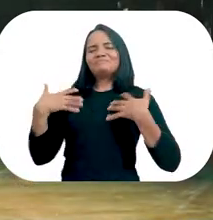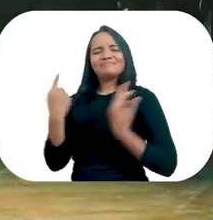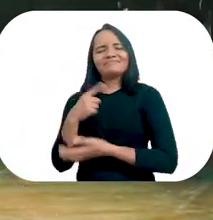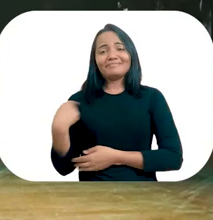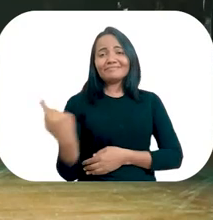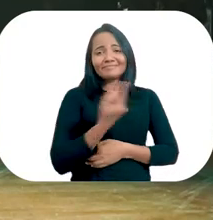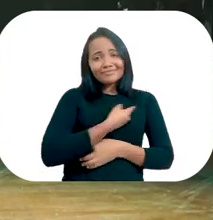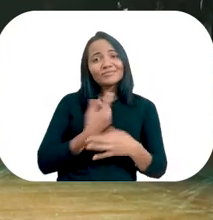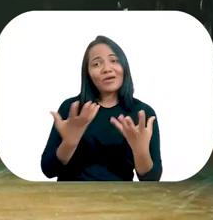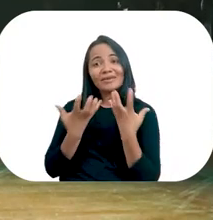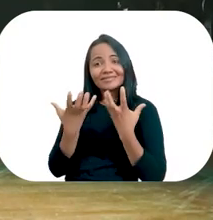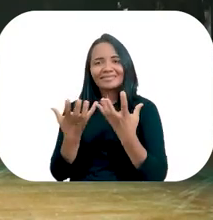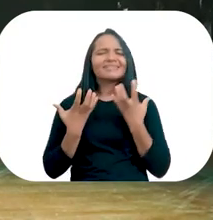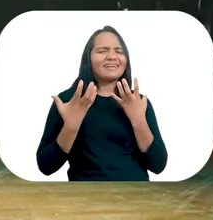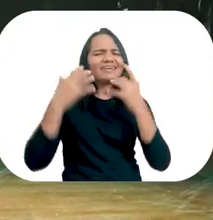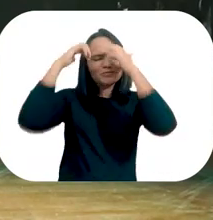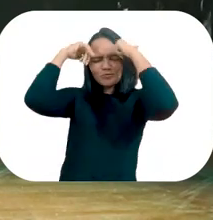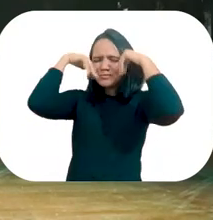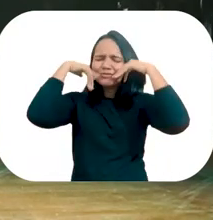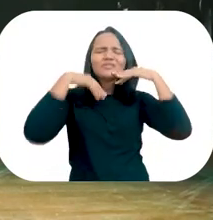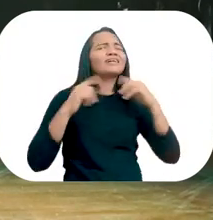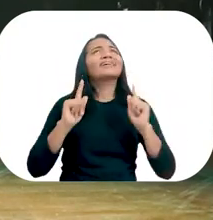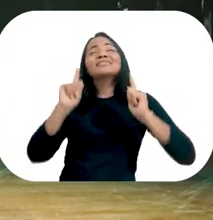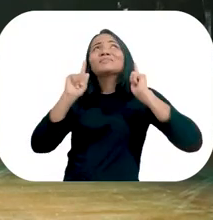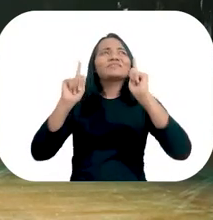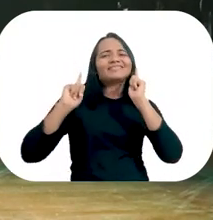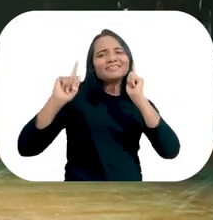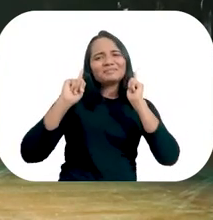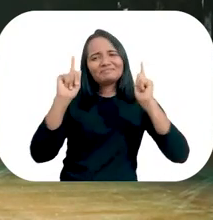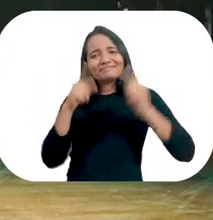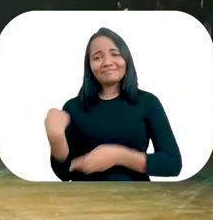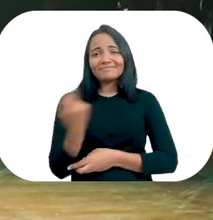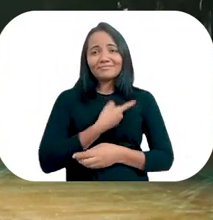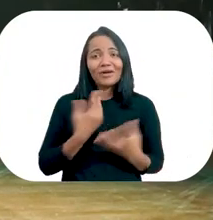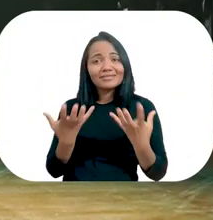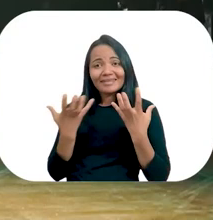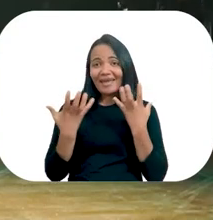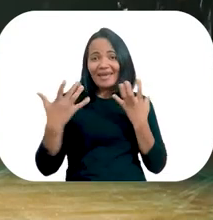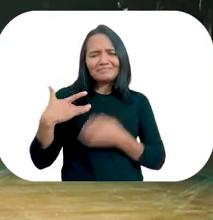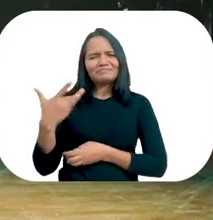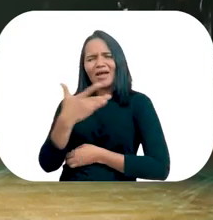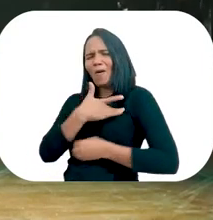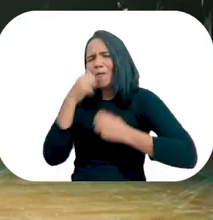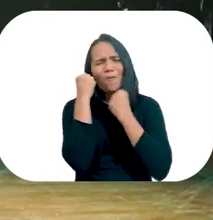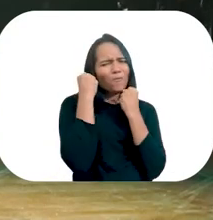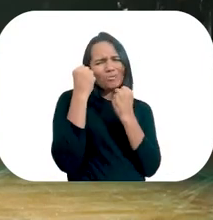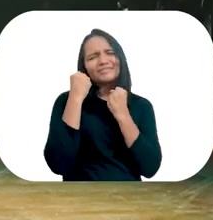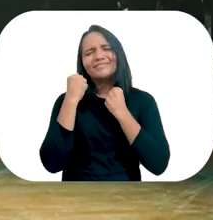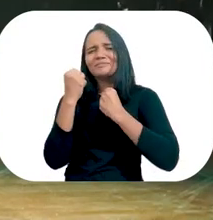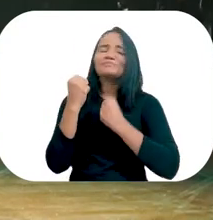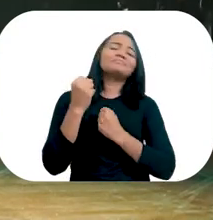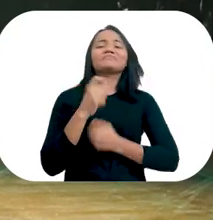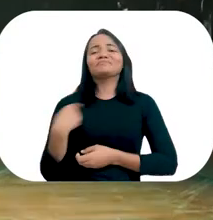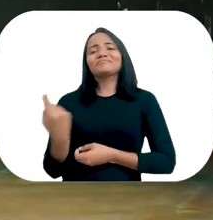a gente quer suar mais de prazer. A gente quer é ter muita saúde,